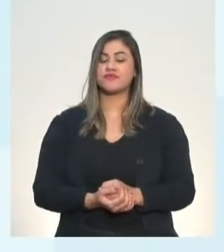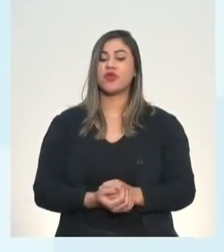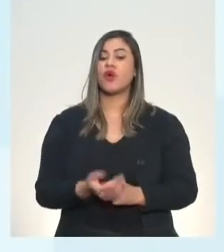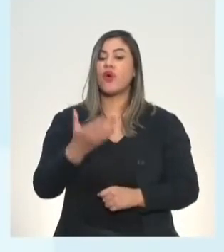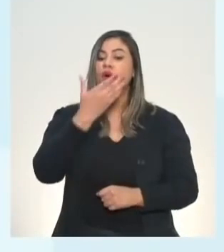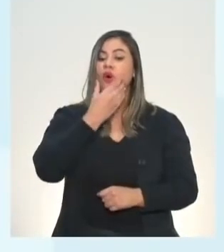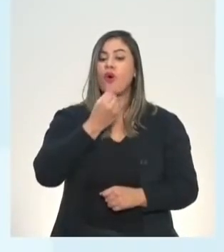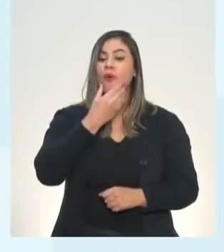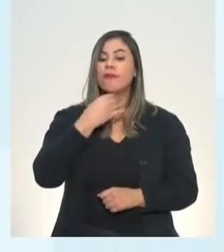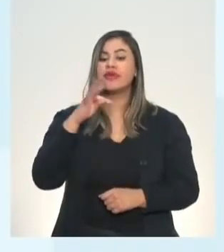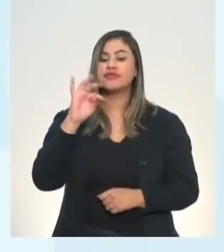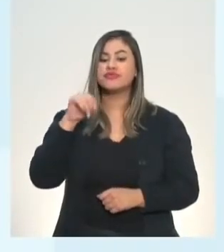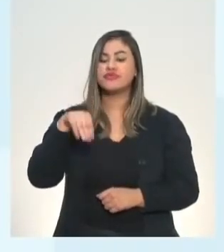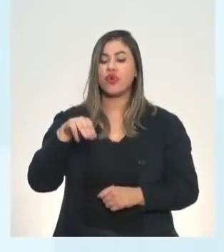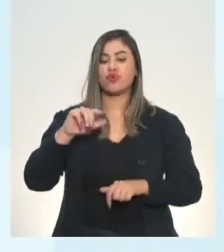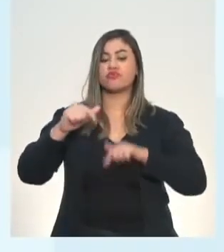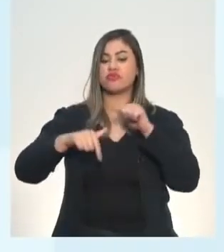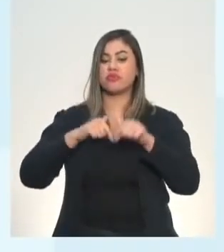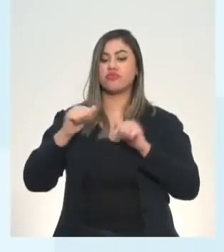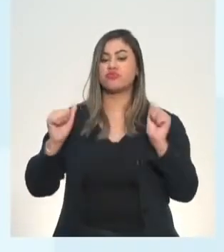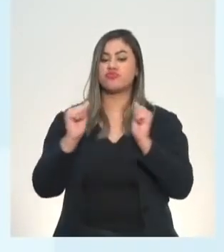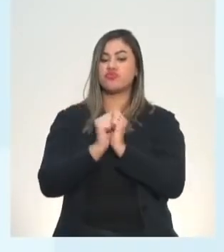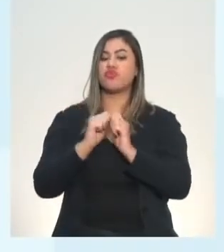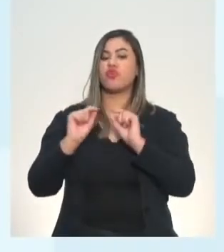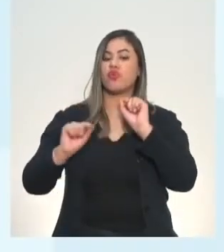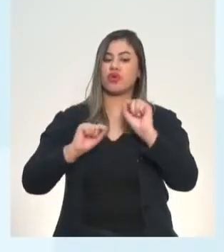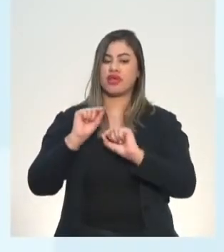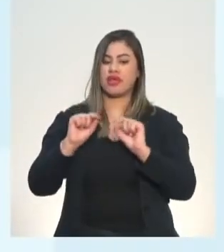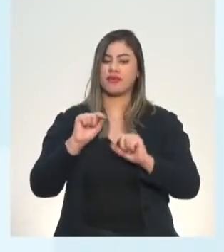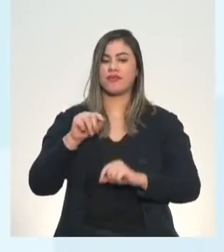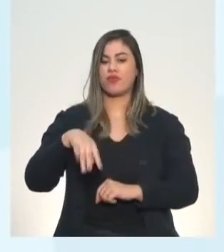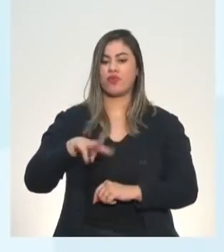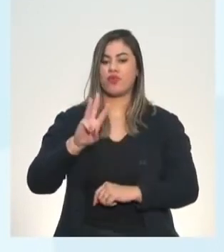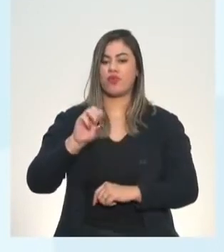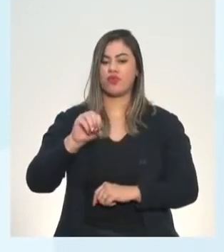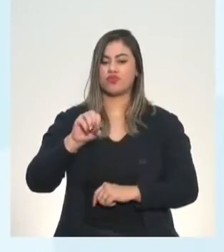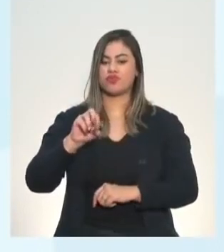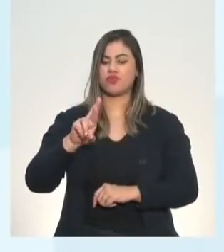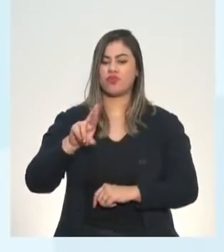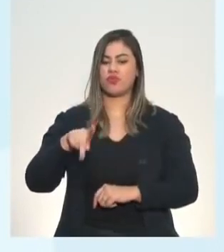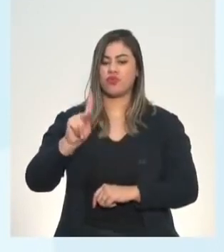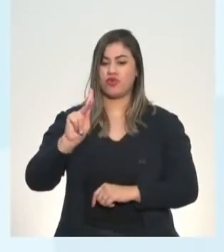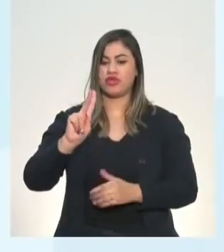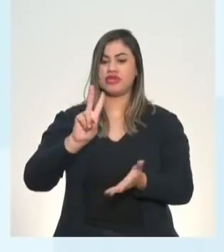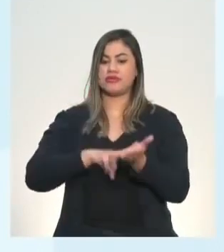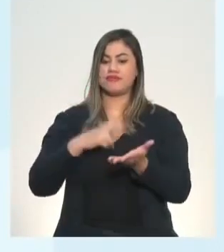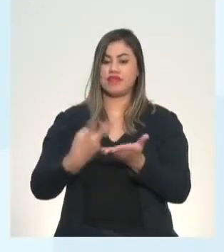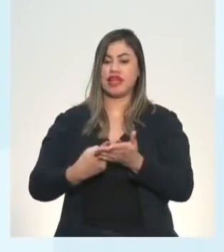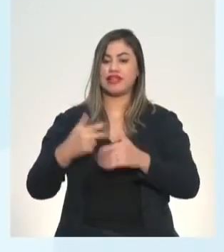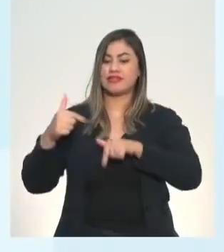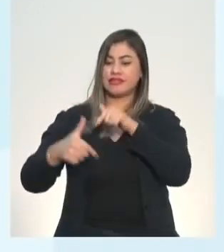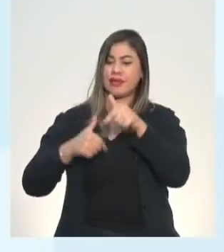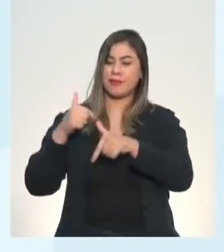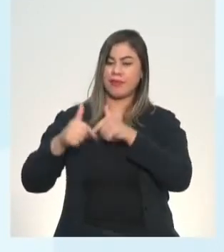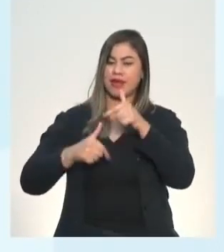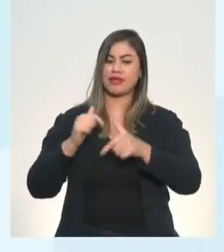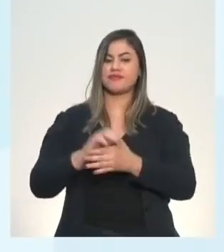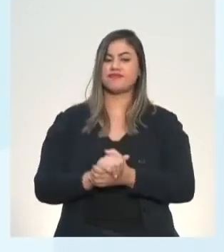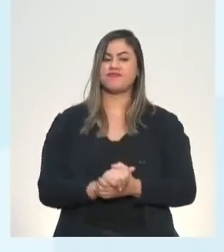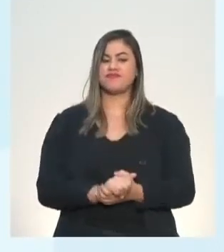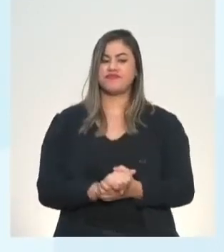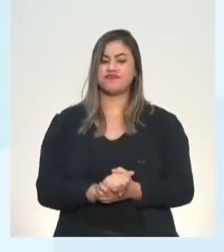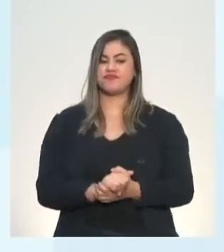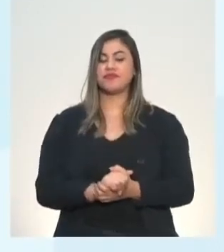trabalhou? Olha só. That's work, então, ali quer dizer trabalhar, né? Uhum. E aí a gente tem uma coisa que a gente chama de